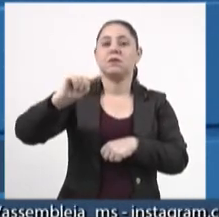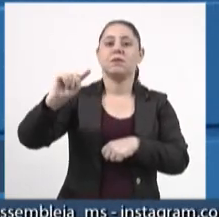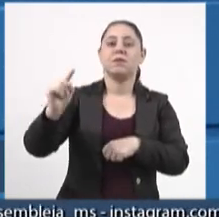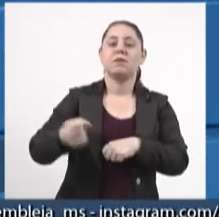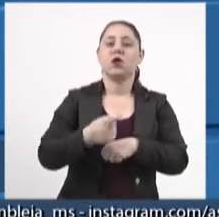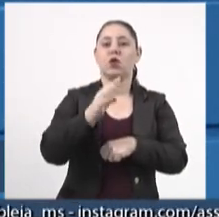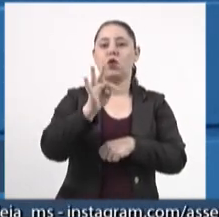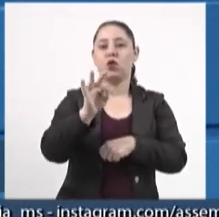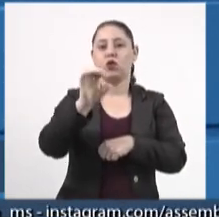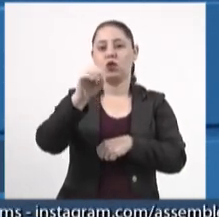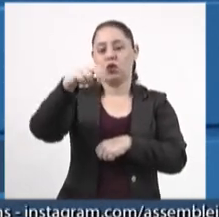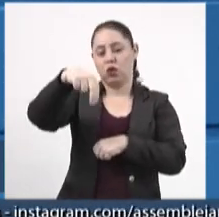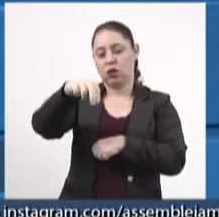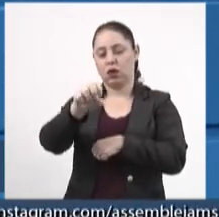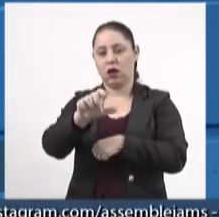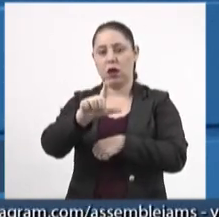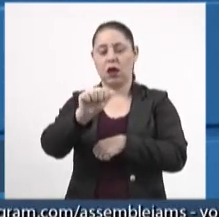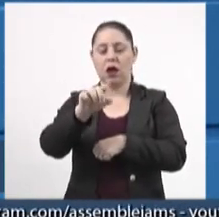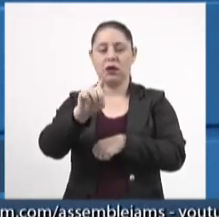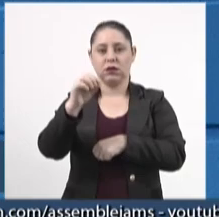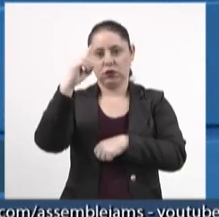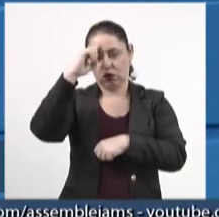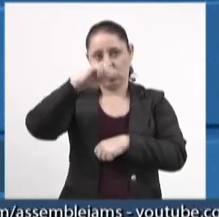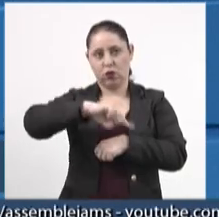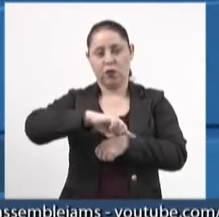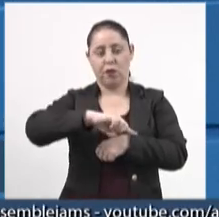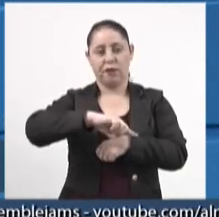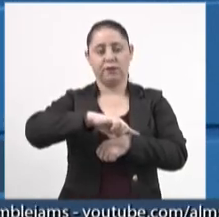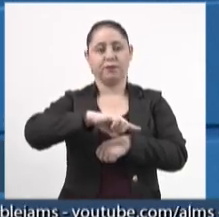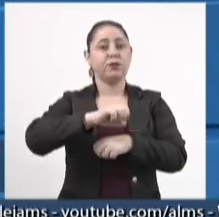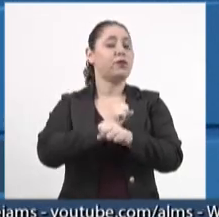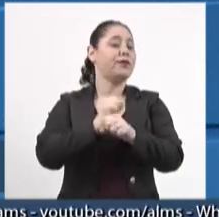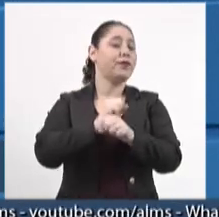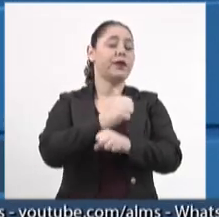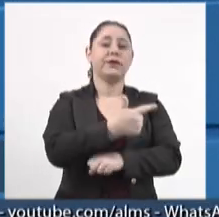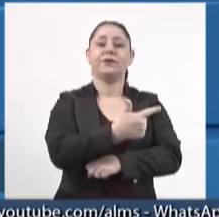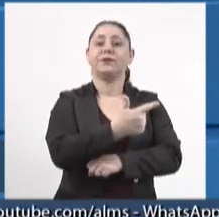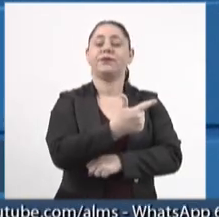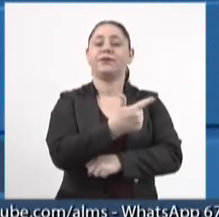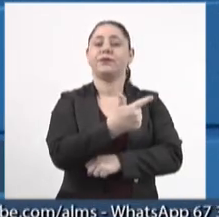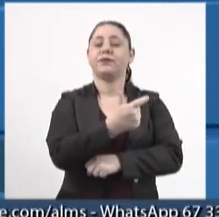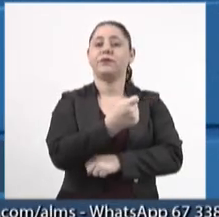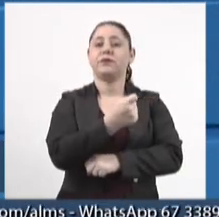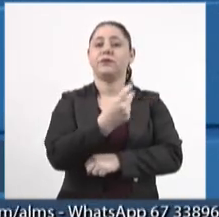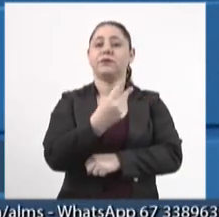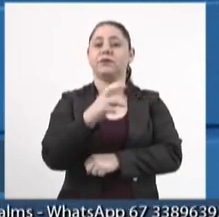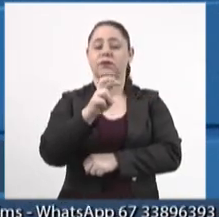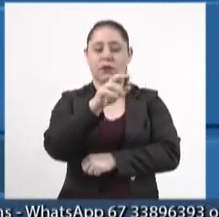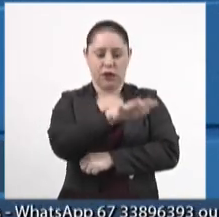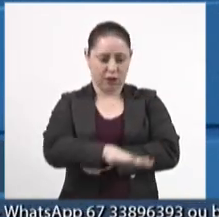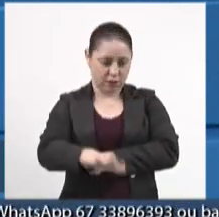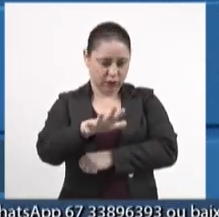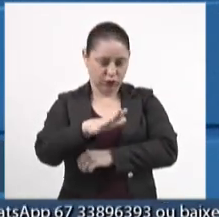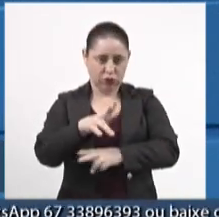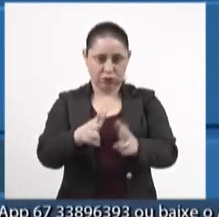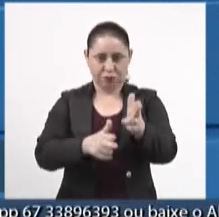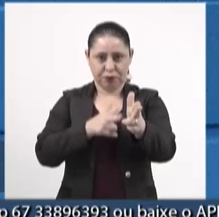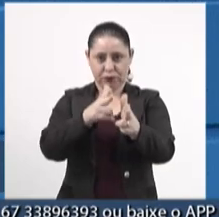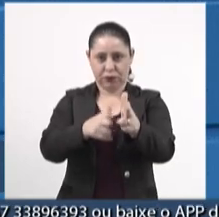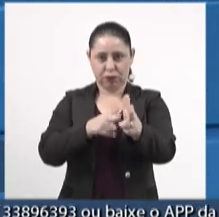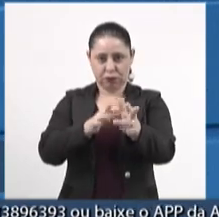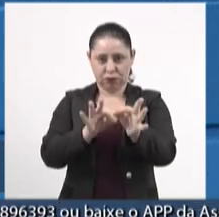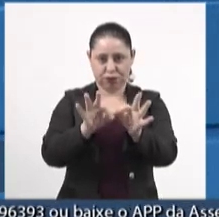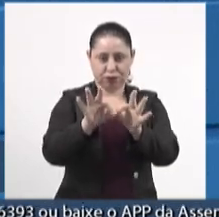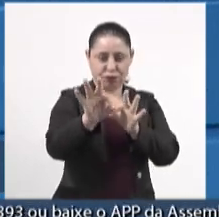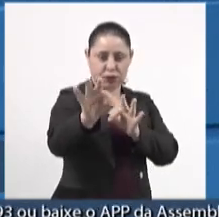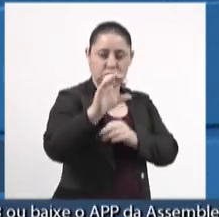toneladas a serem transportadas em 2035. Ora, só nessa região onde vai passar a ferrovia,